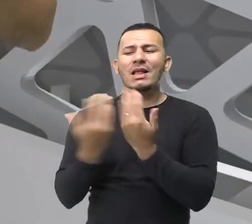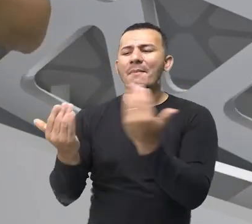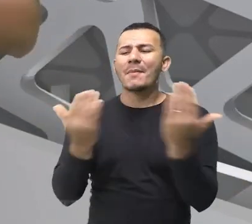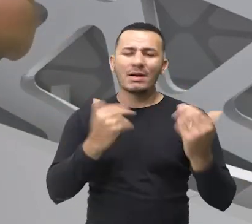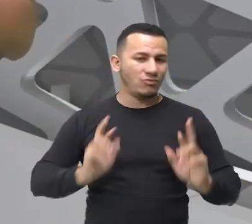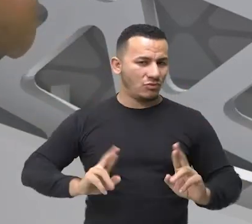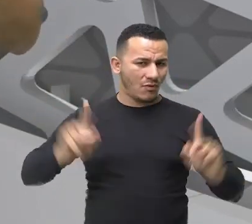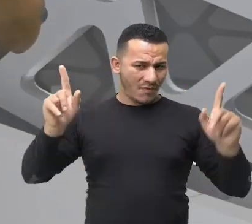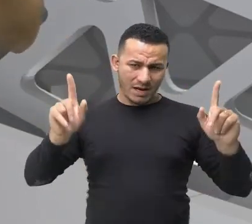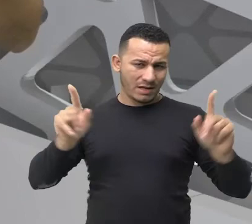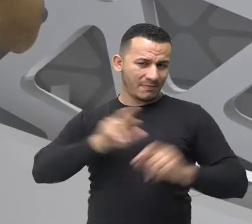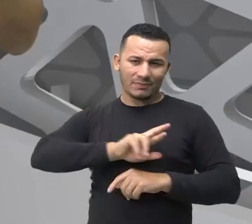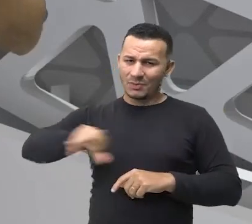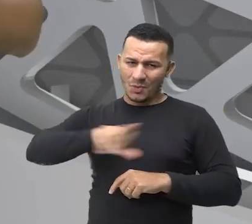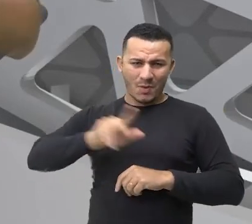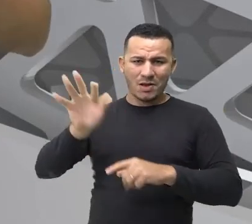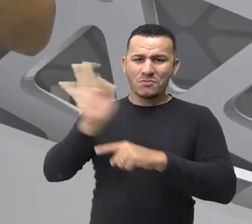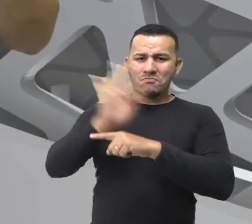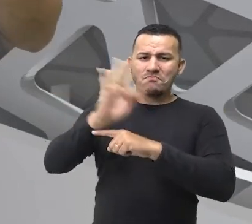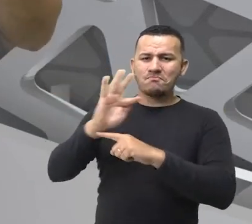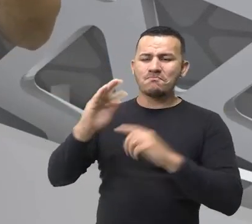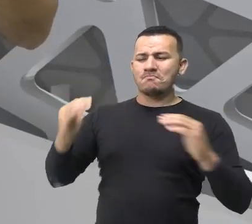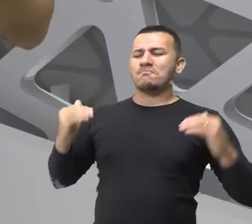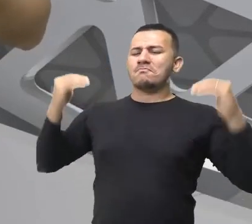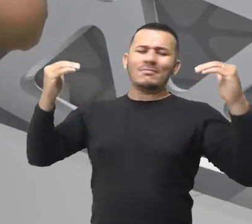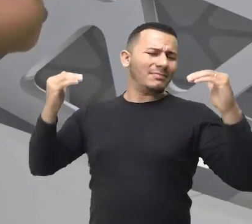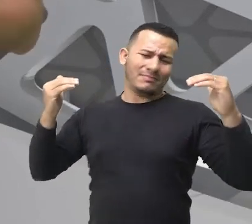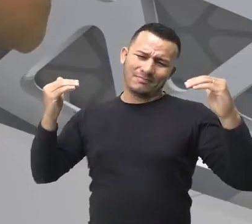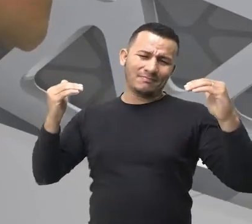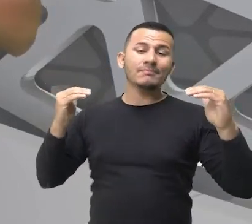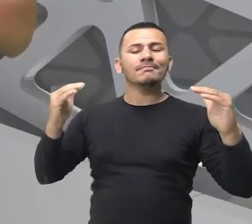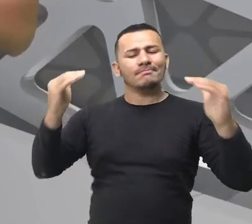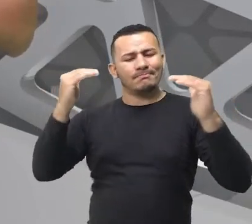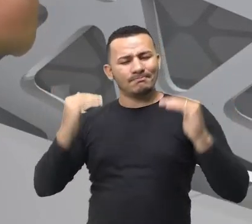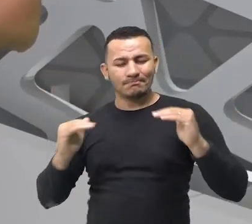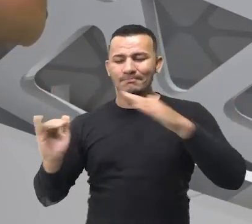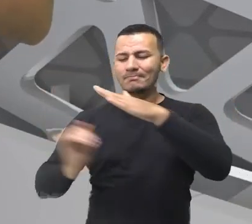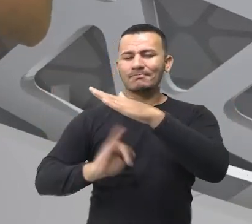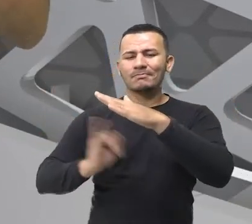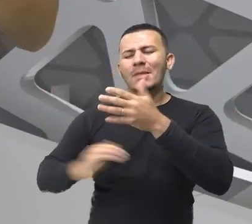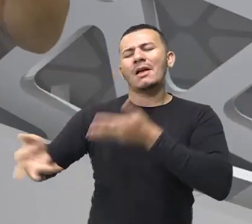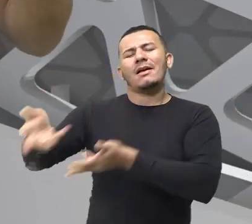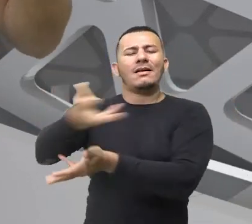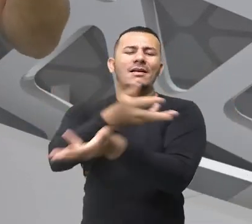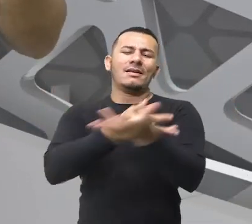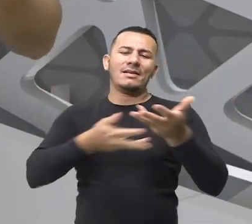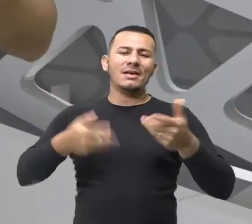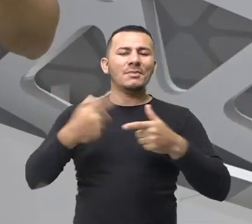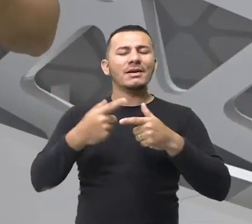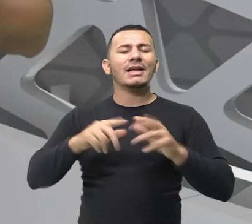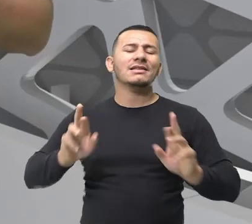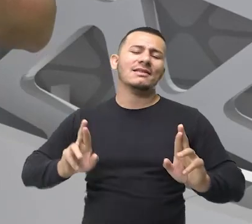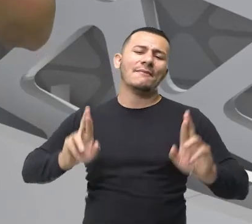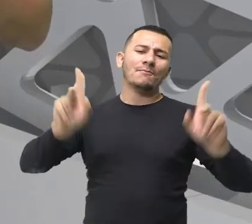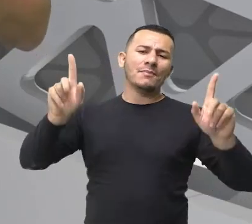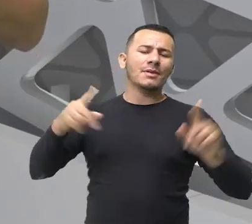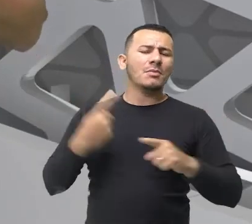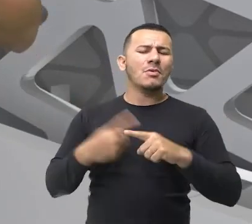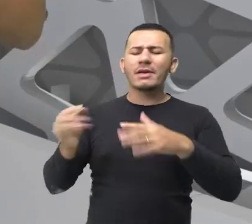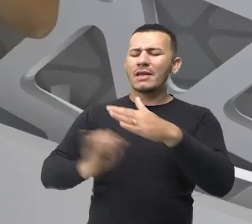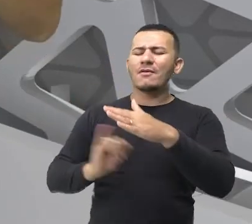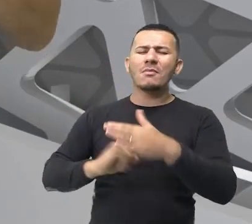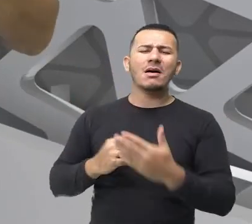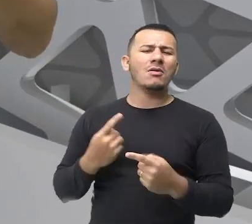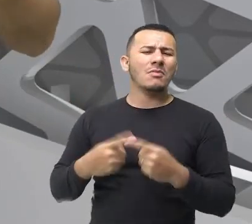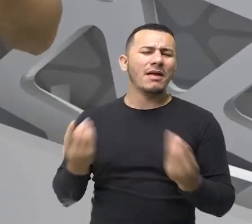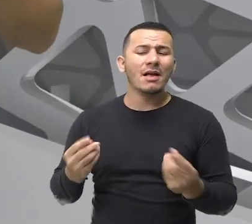percebo que o ambiente é linguagem informal está presente certo mas porque nós vamos ter essa linguagem